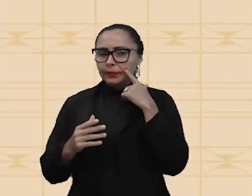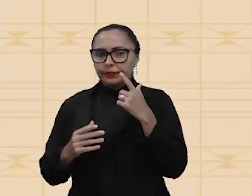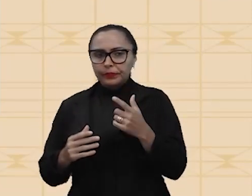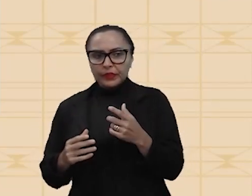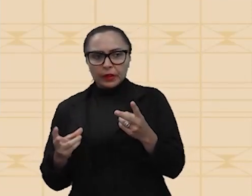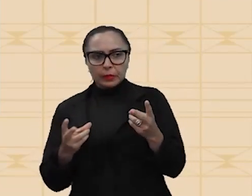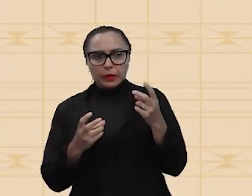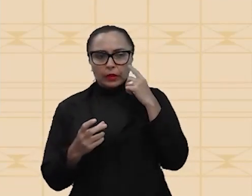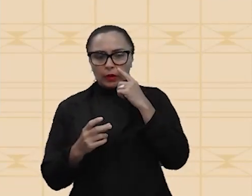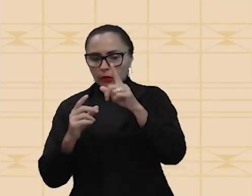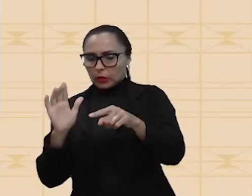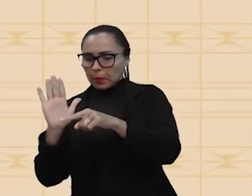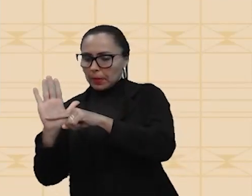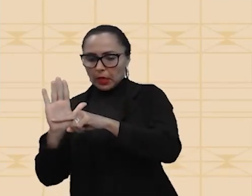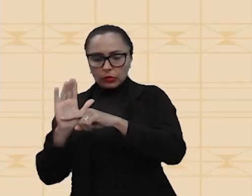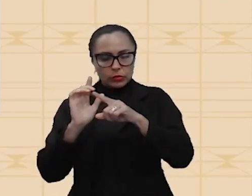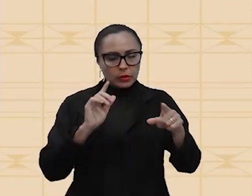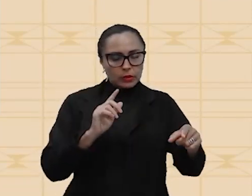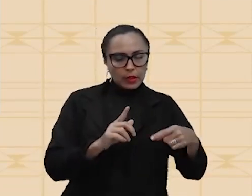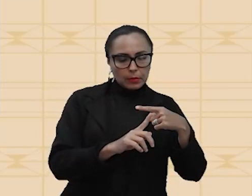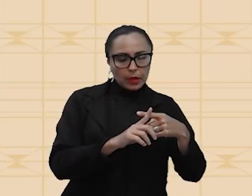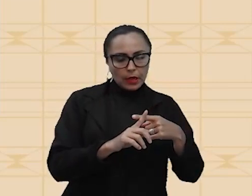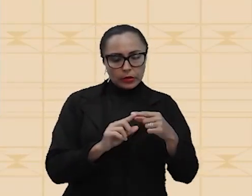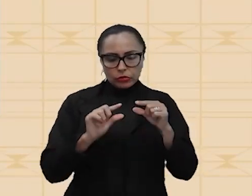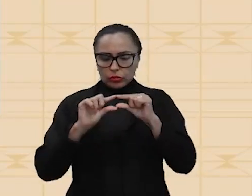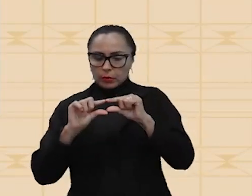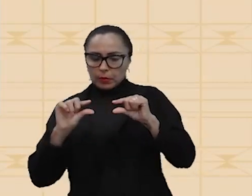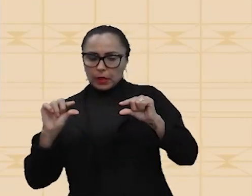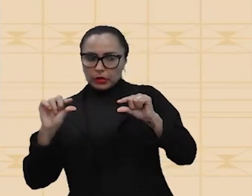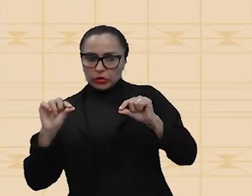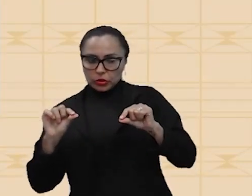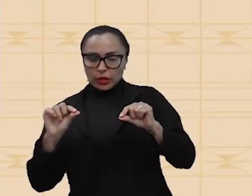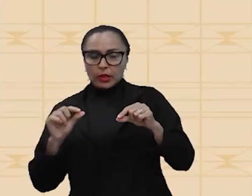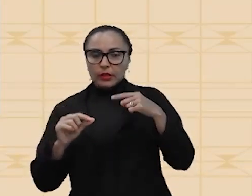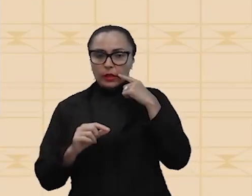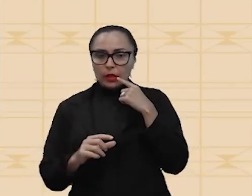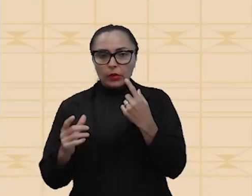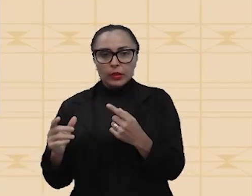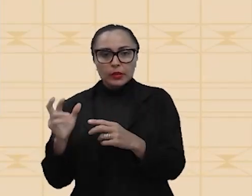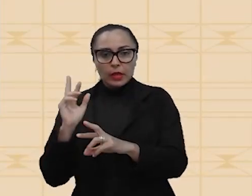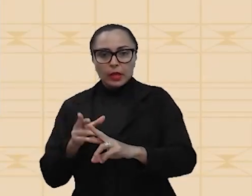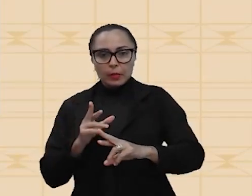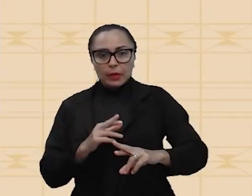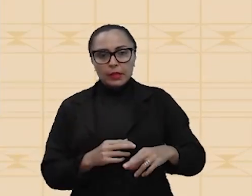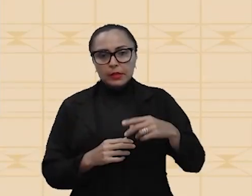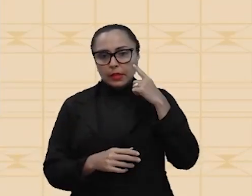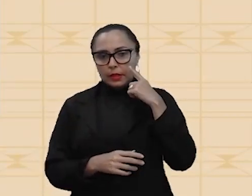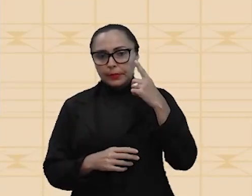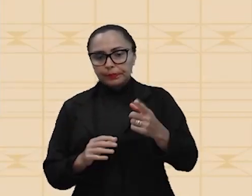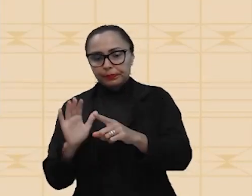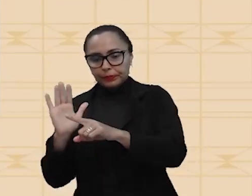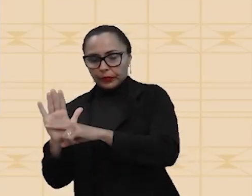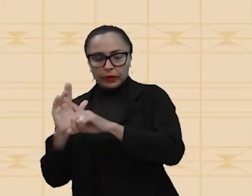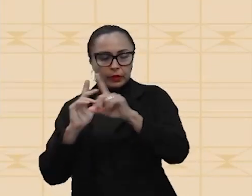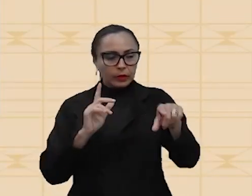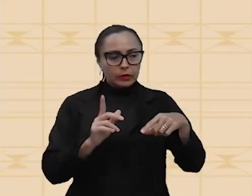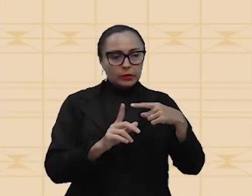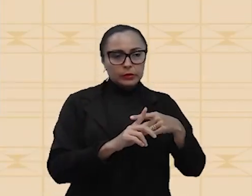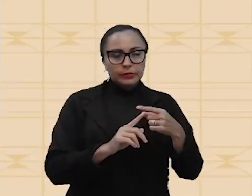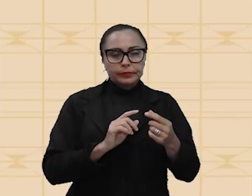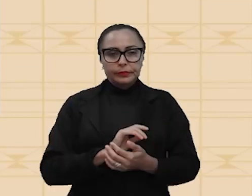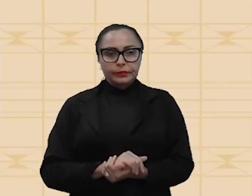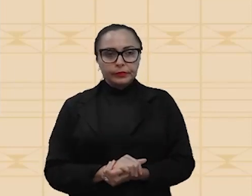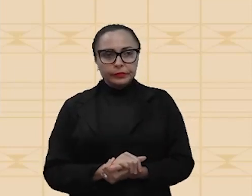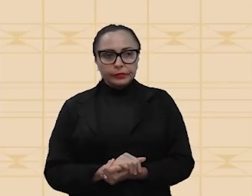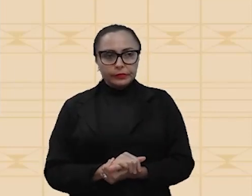um sinal de mais? Pois é, esse sinal de menos representa esse polo pequenininho e o sinal de mais, o polo maior. A corrente